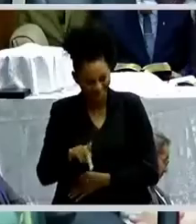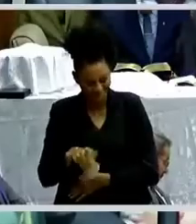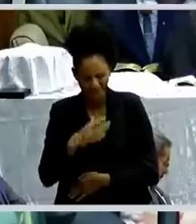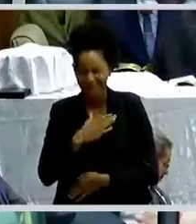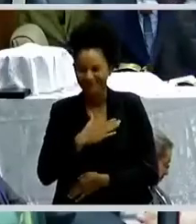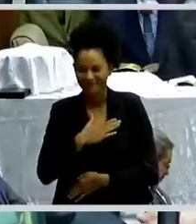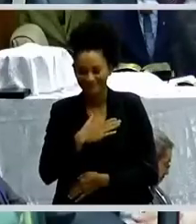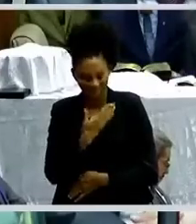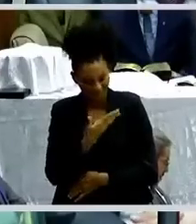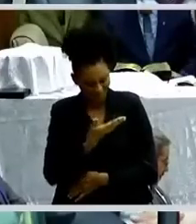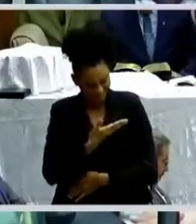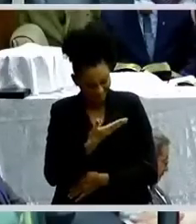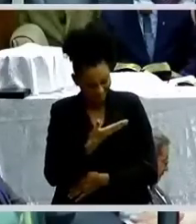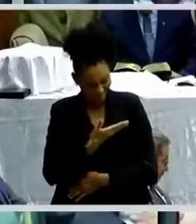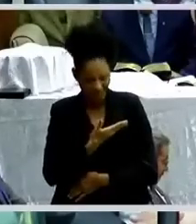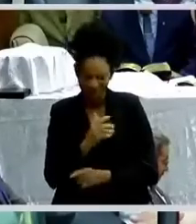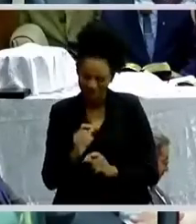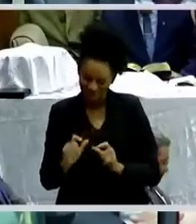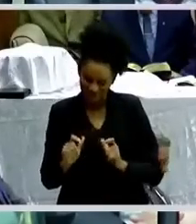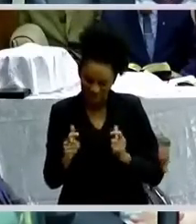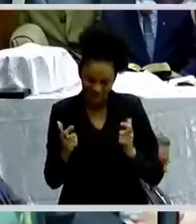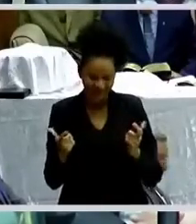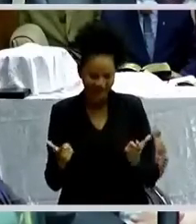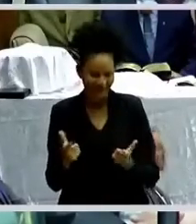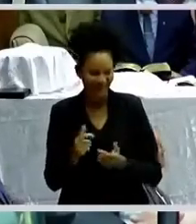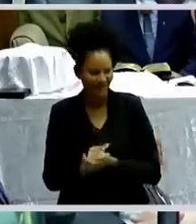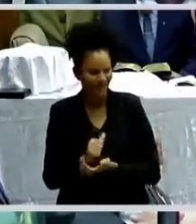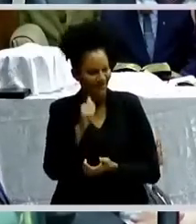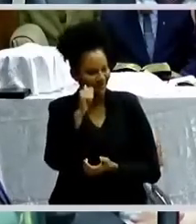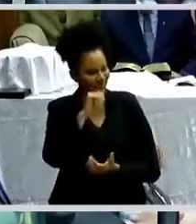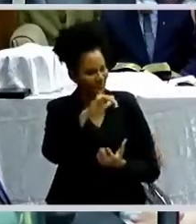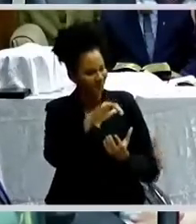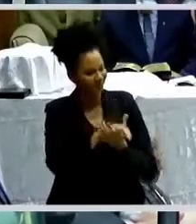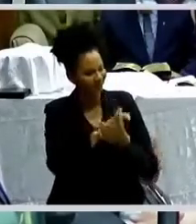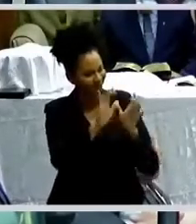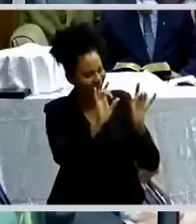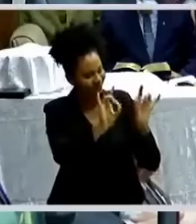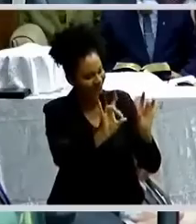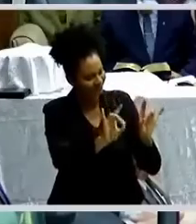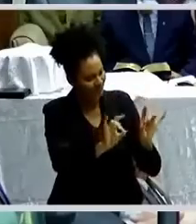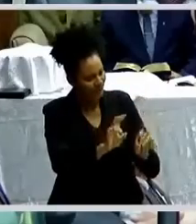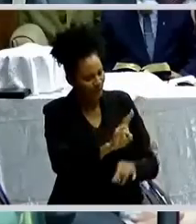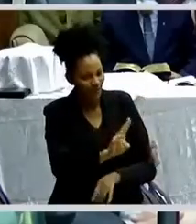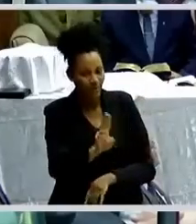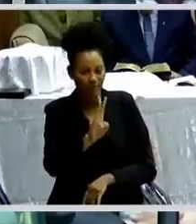amigo, e obviamente a sua mudigna esposa, doutora irmã Vaninha,